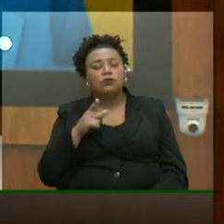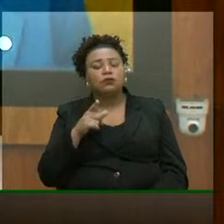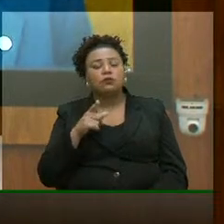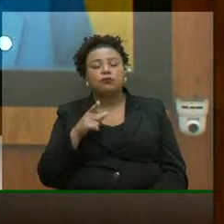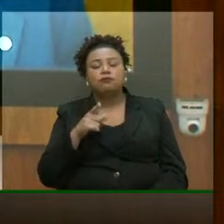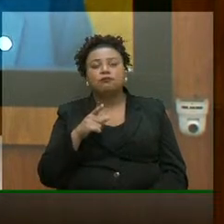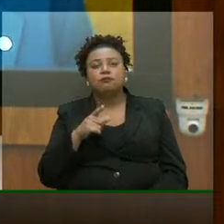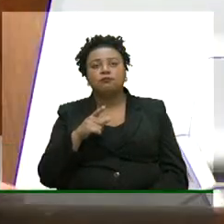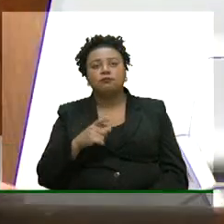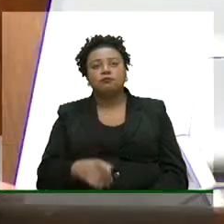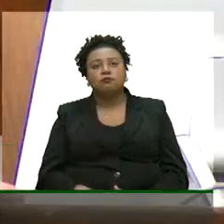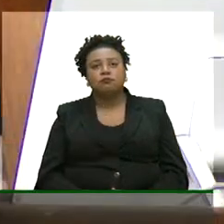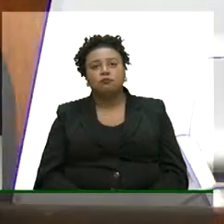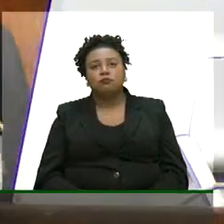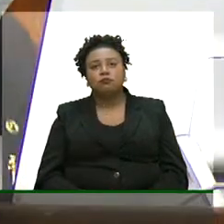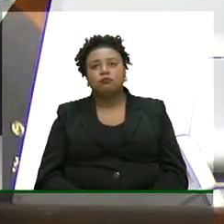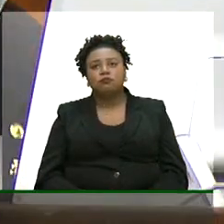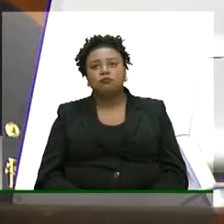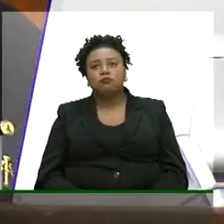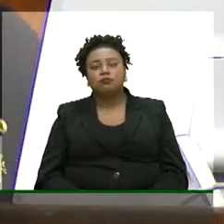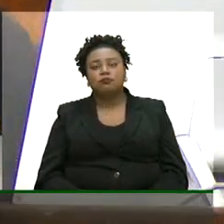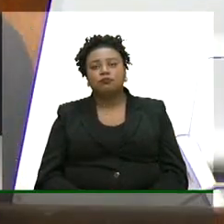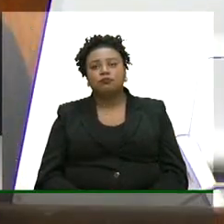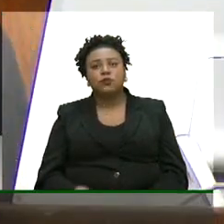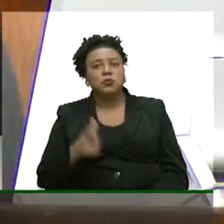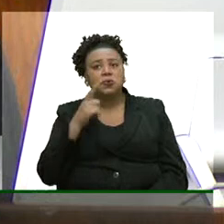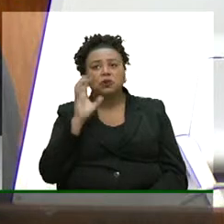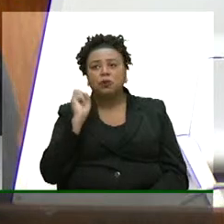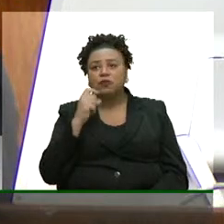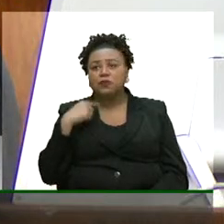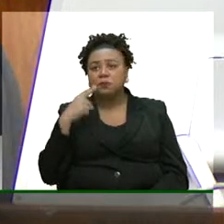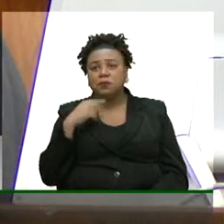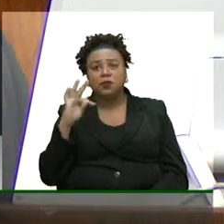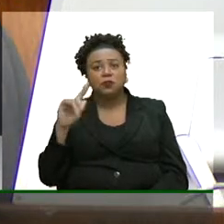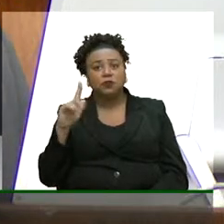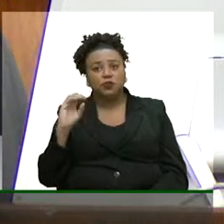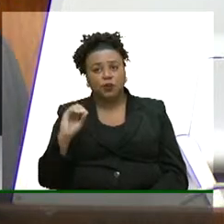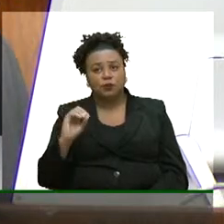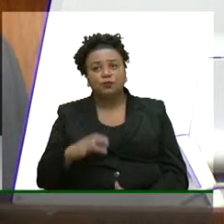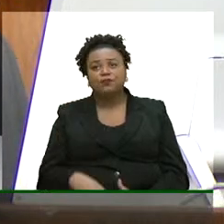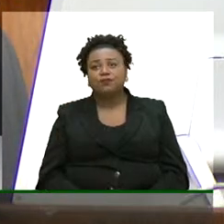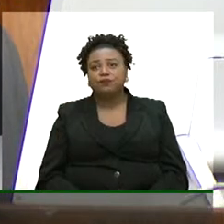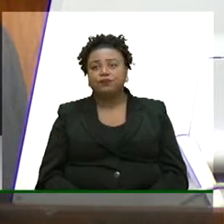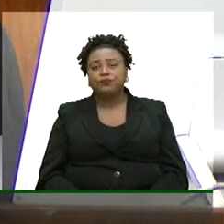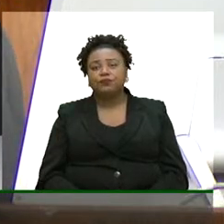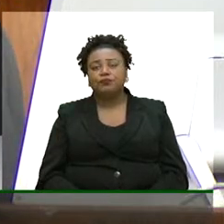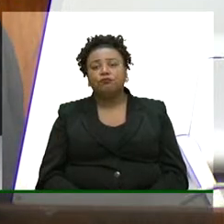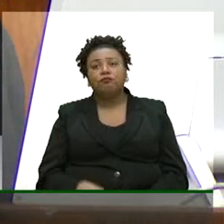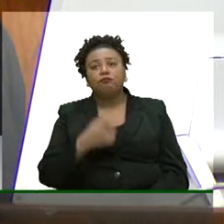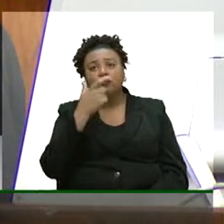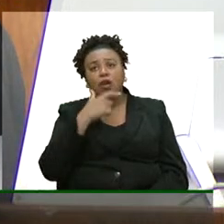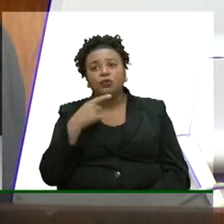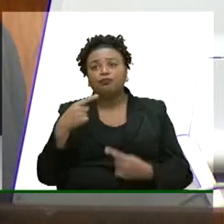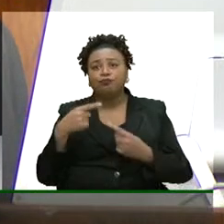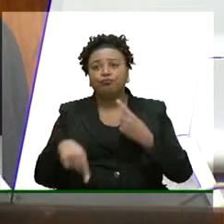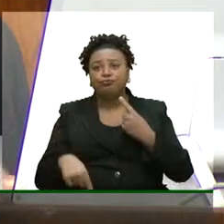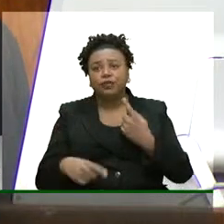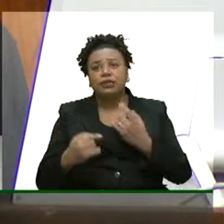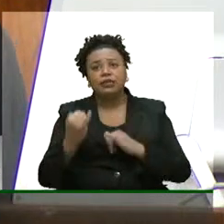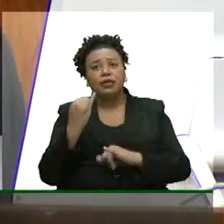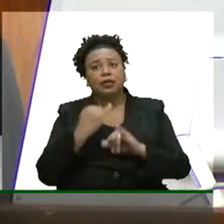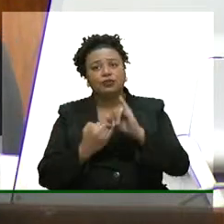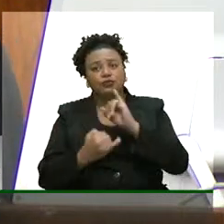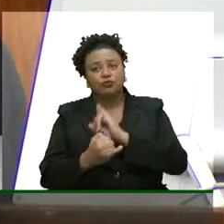Não estamos aqui. Não estamos ouvindo, então o deputado Thiago Simon deve ter se desconectado